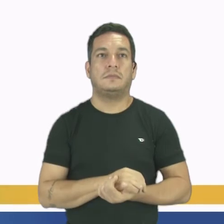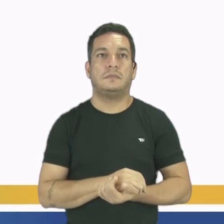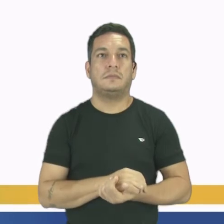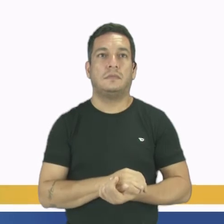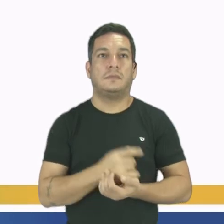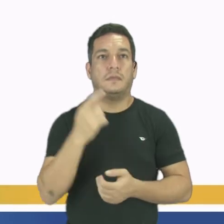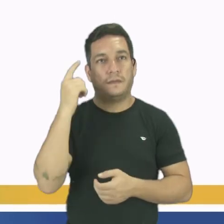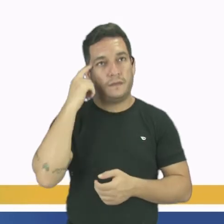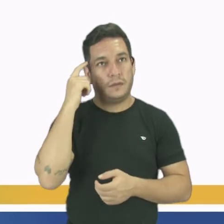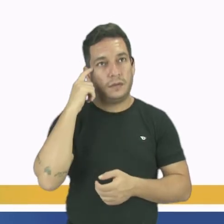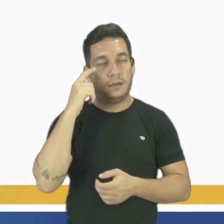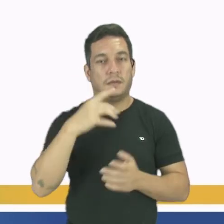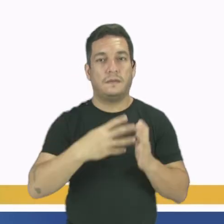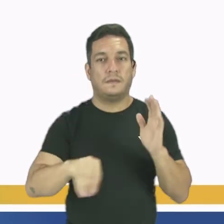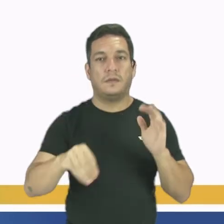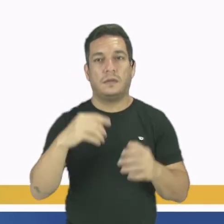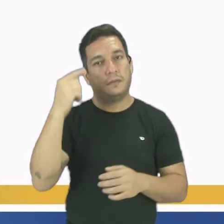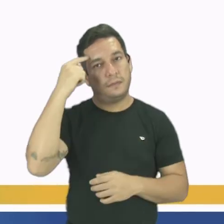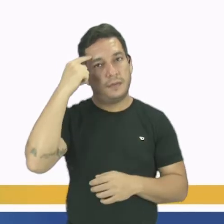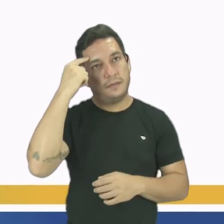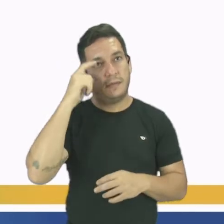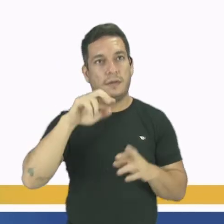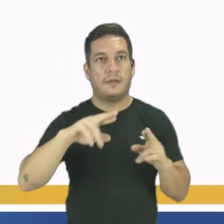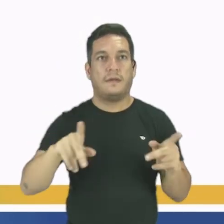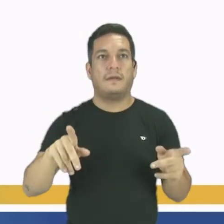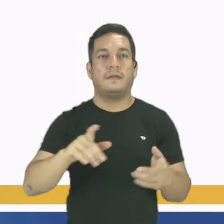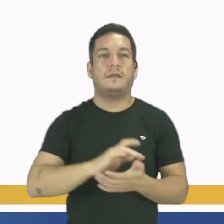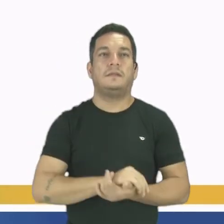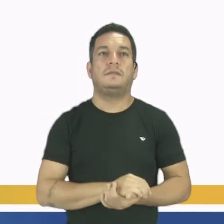Figuras de pensamento. Essas aqui são bem diferentes.